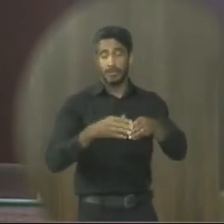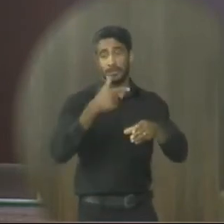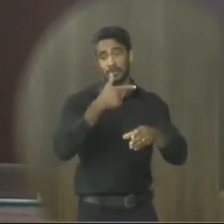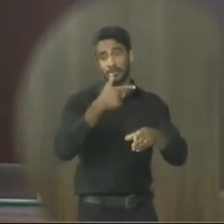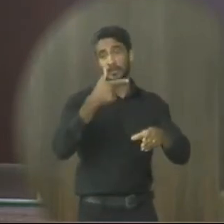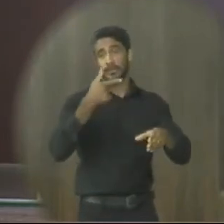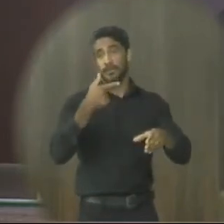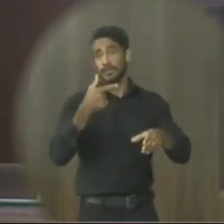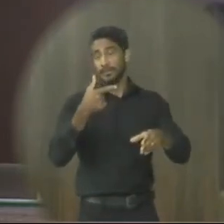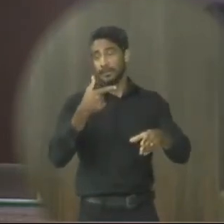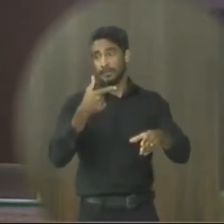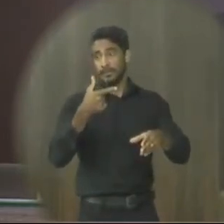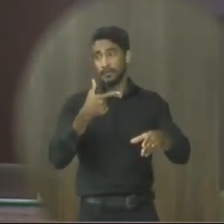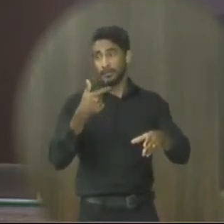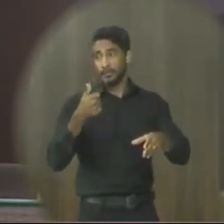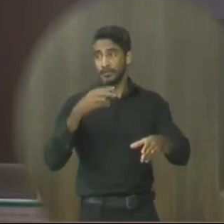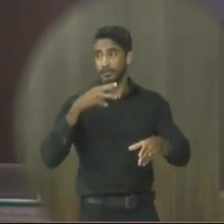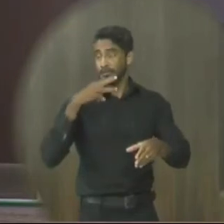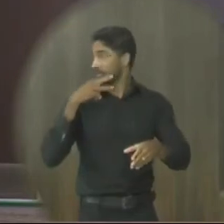vereador.